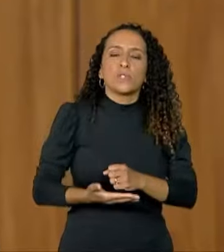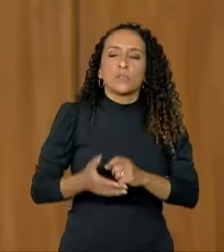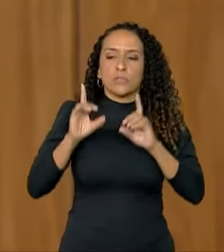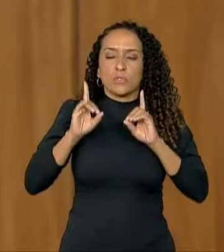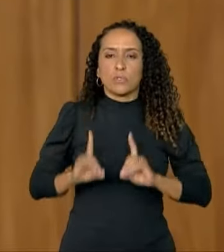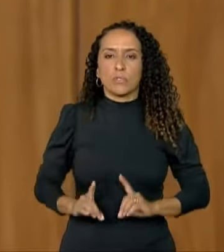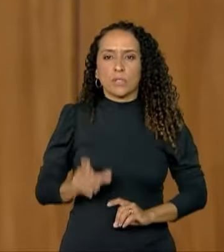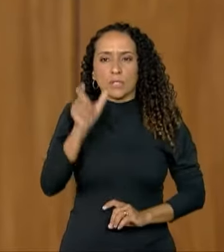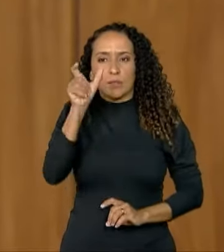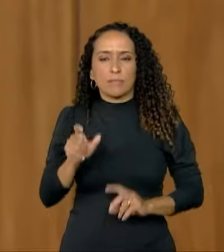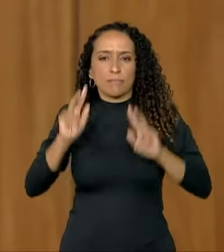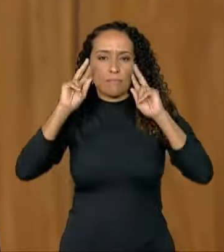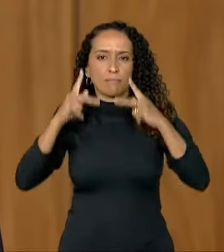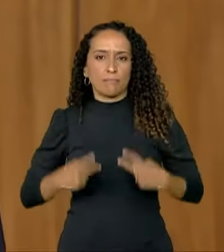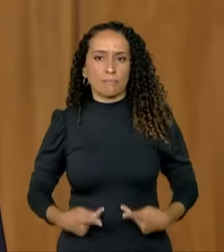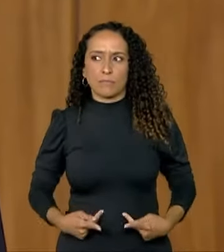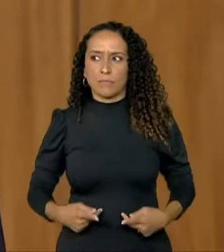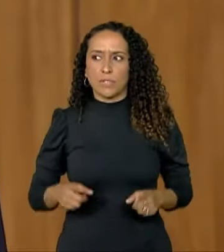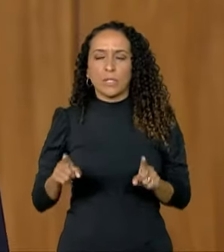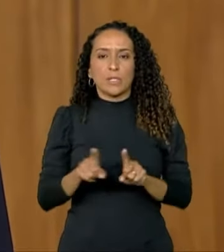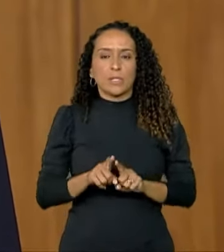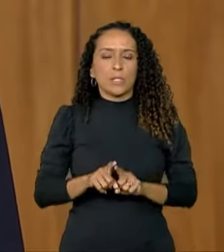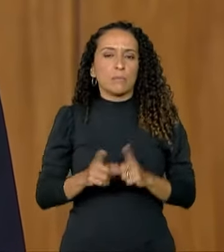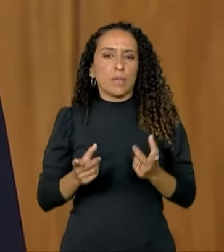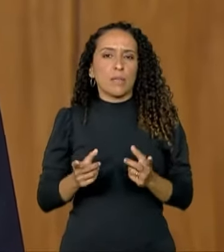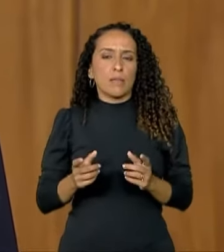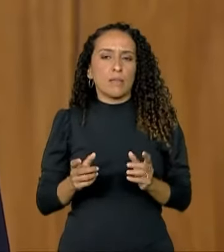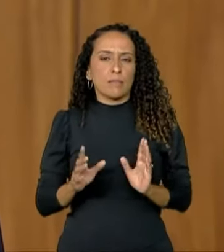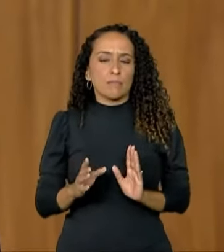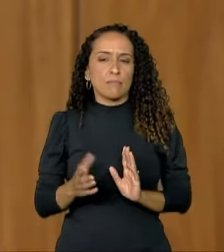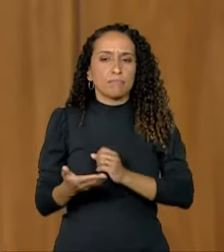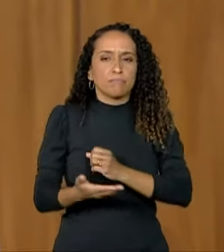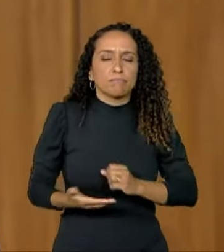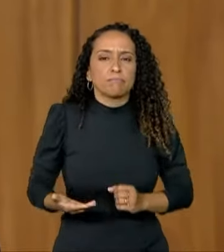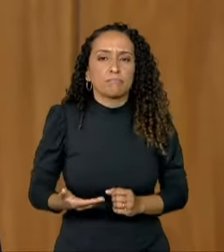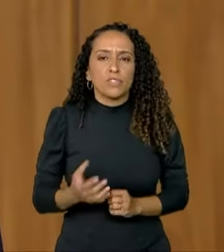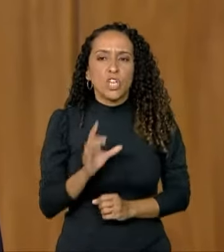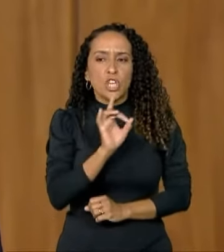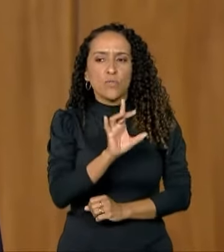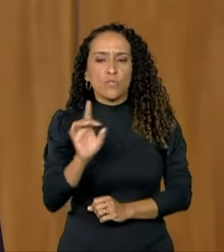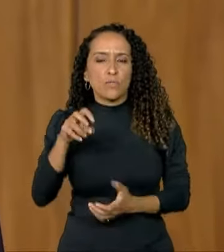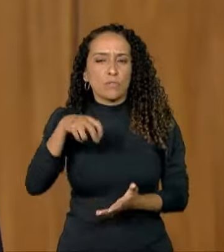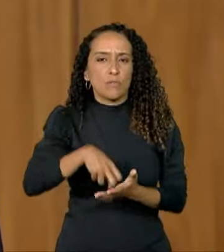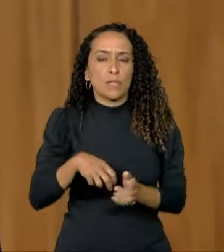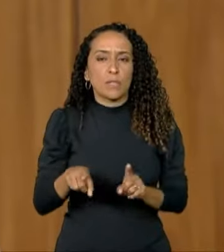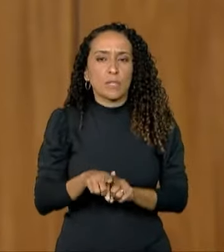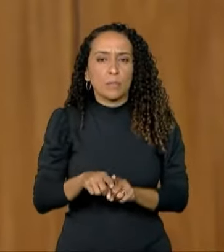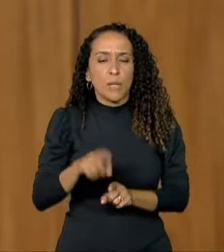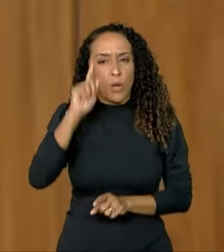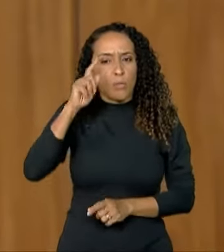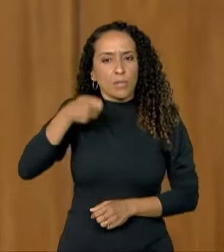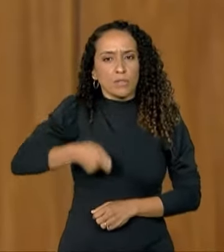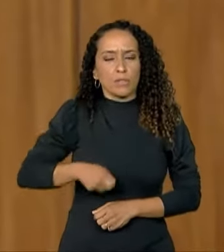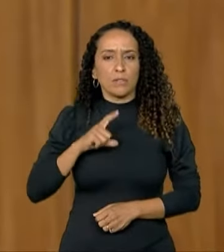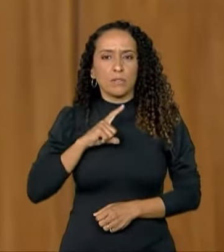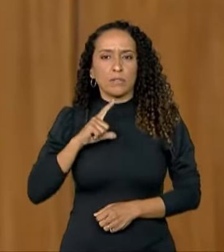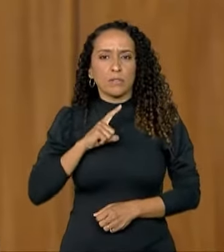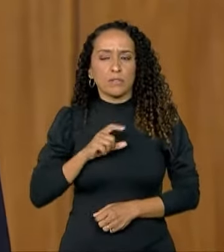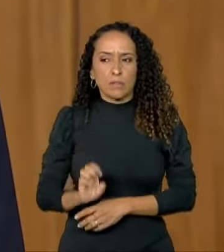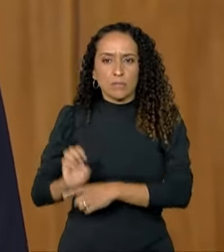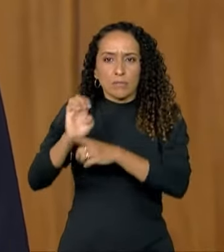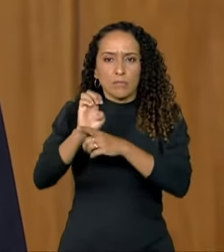da pessoa humana, o princípio da individualização da pena e na obrigação que tem o Estado de